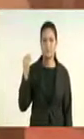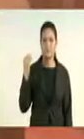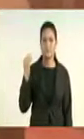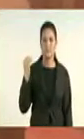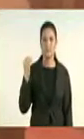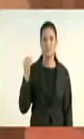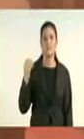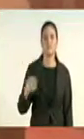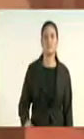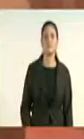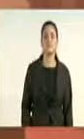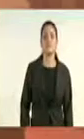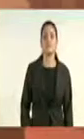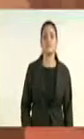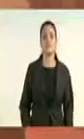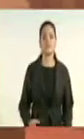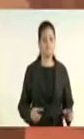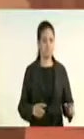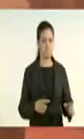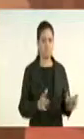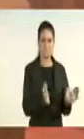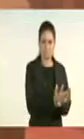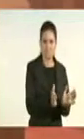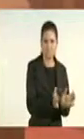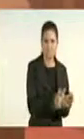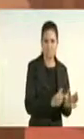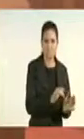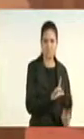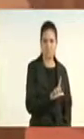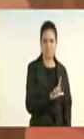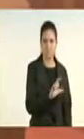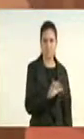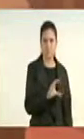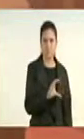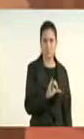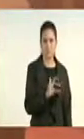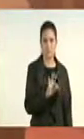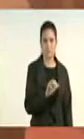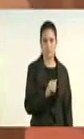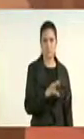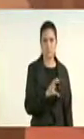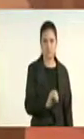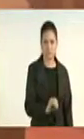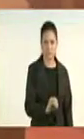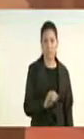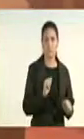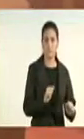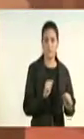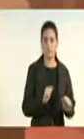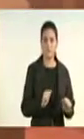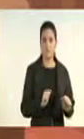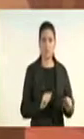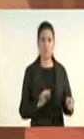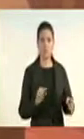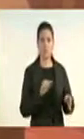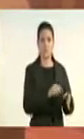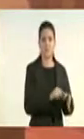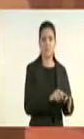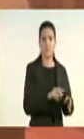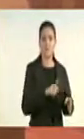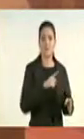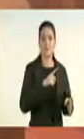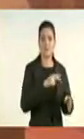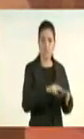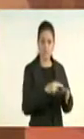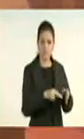legislação licitatória, poderão ser nomeados servidores efetivos ou comissionados. Eu disse ontem, deputado